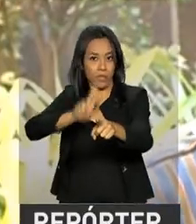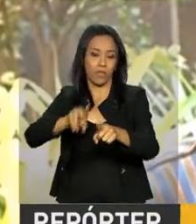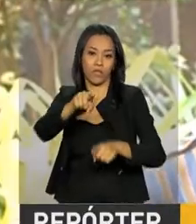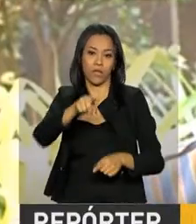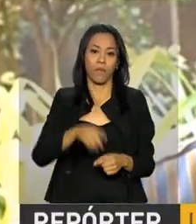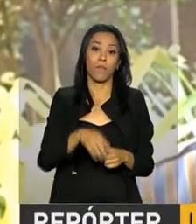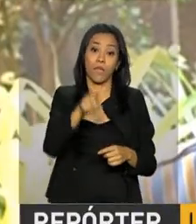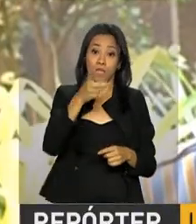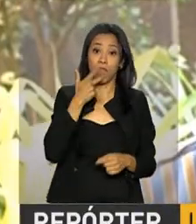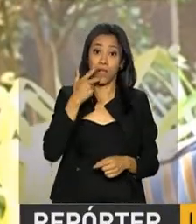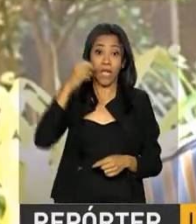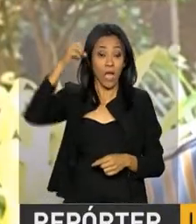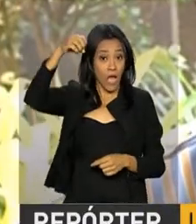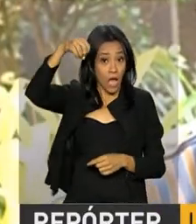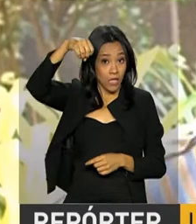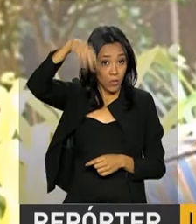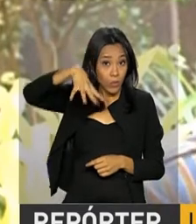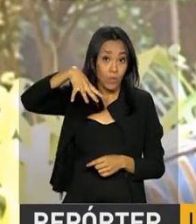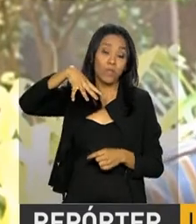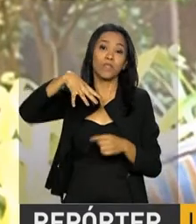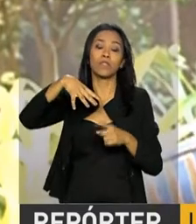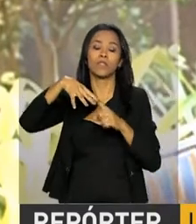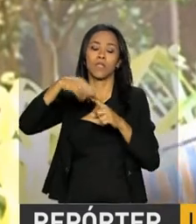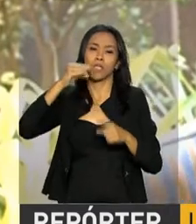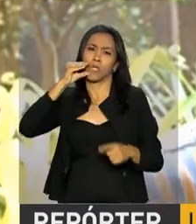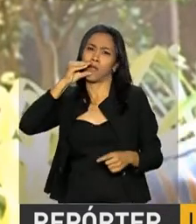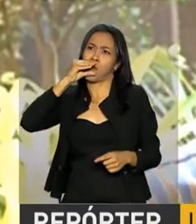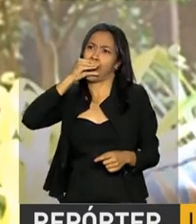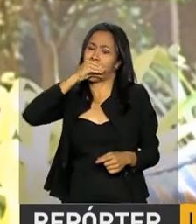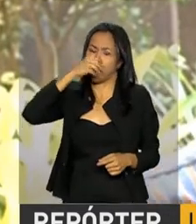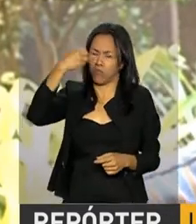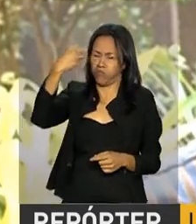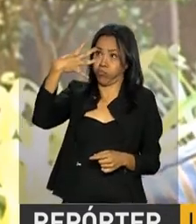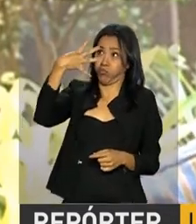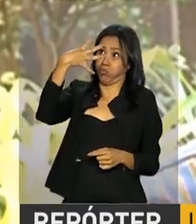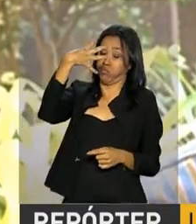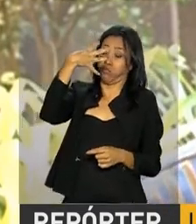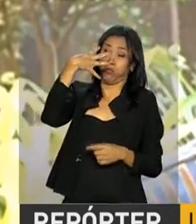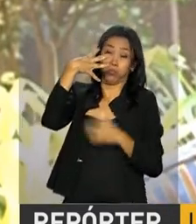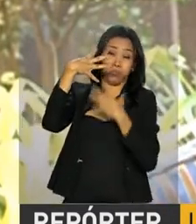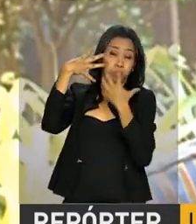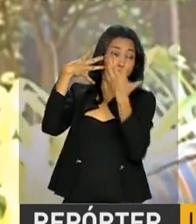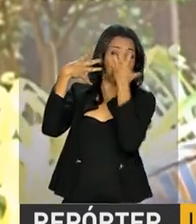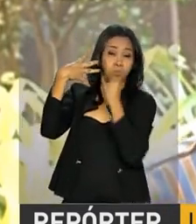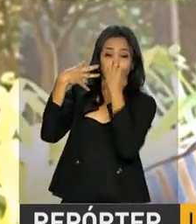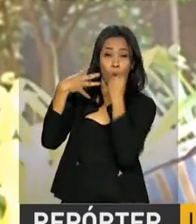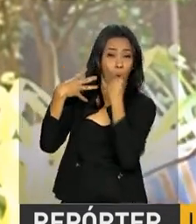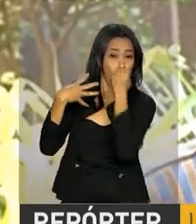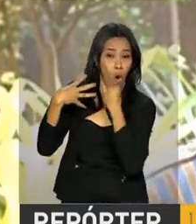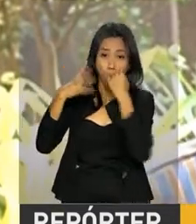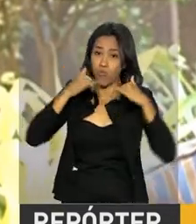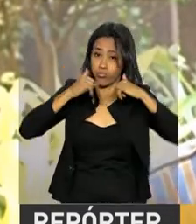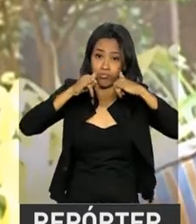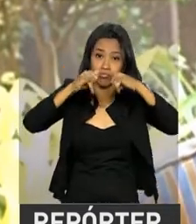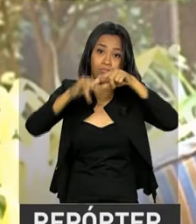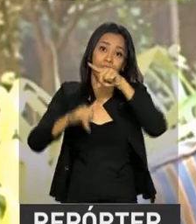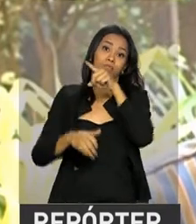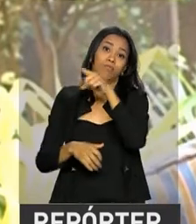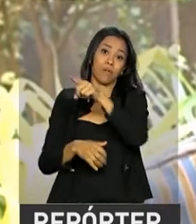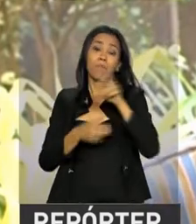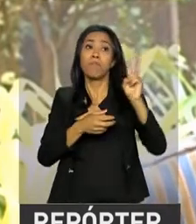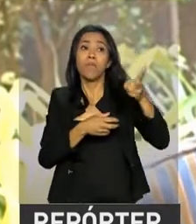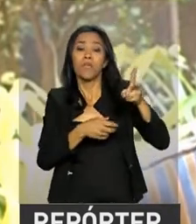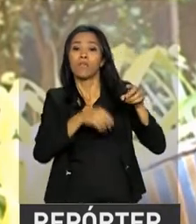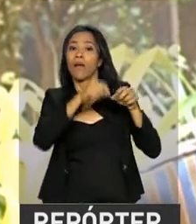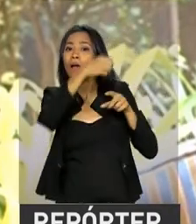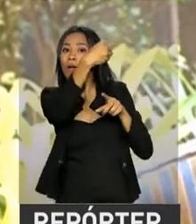comparativamente às lâmpadas incandescentes gaston oito vezes menos é é gia para gerar a mesma quantidade de luz